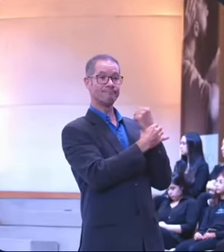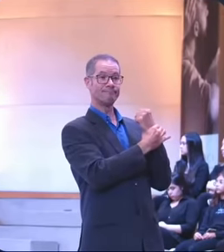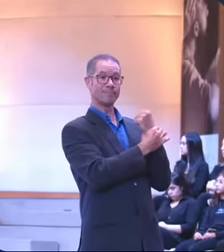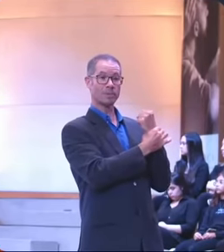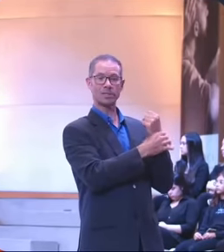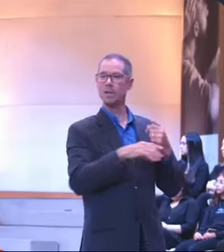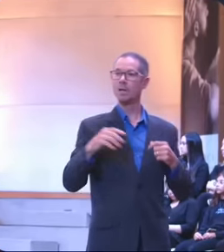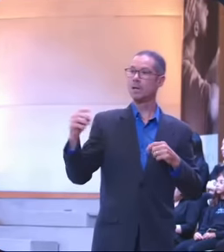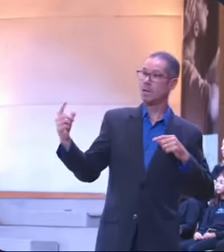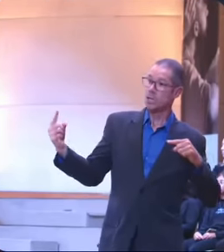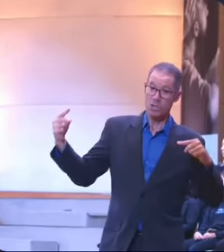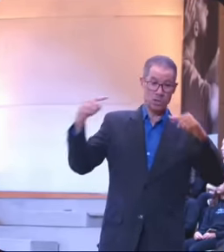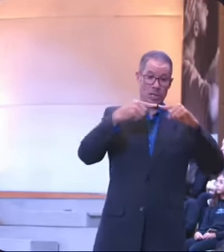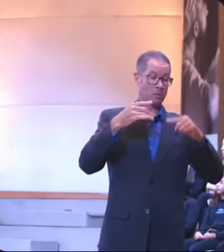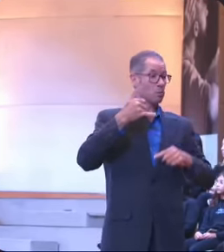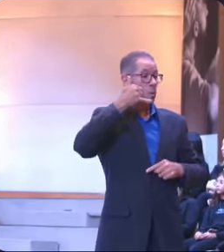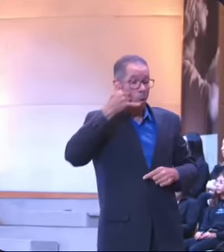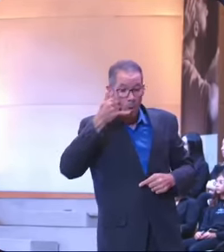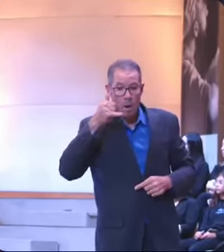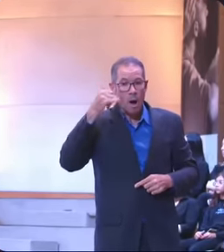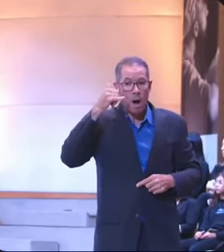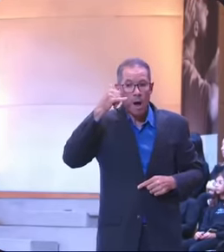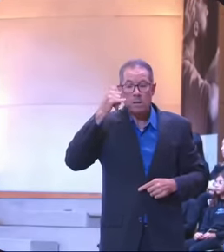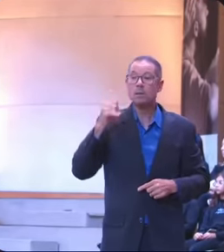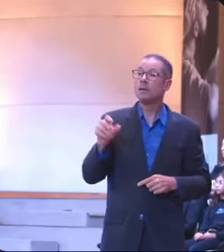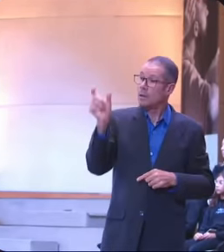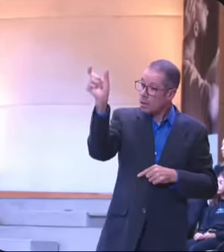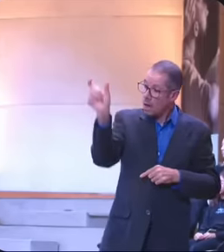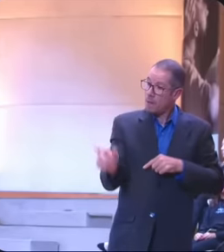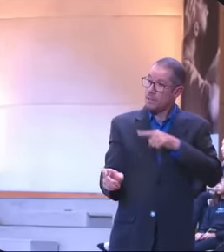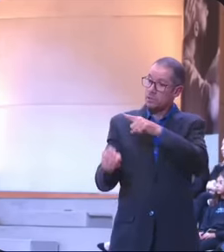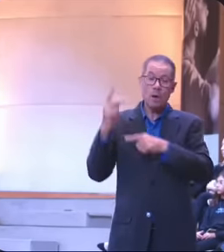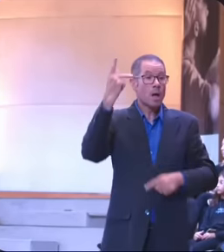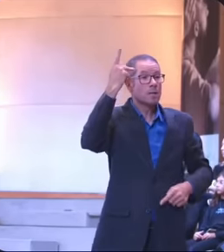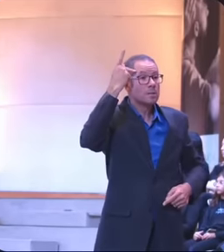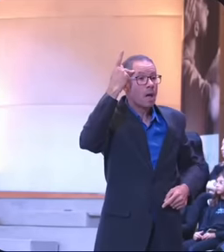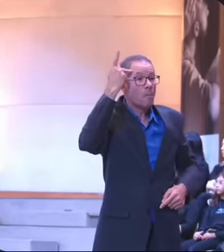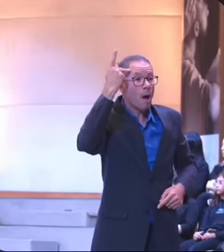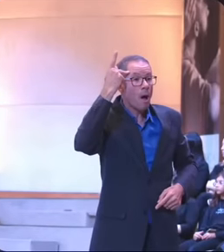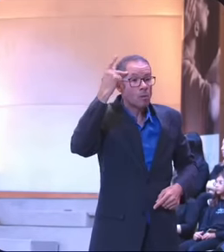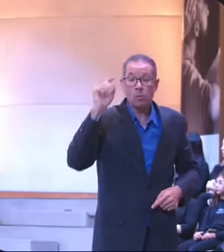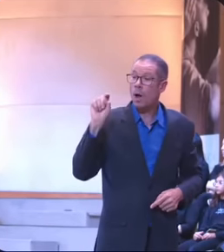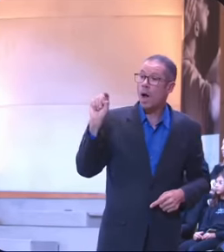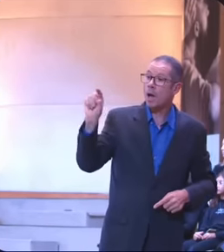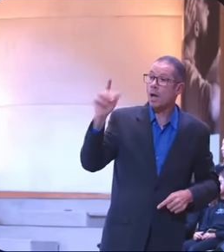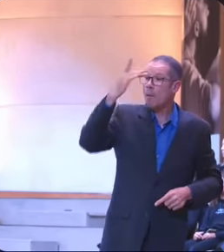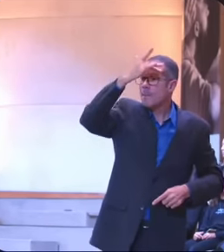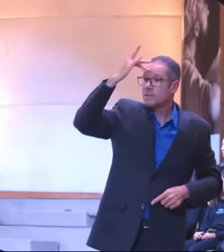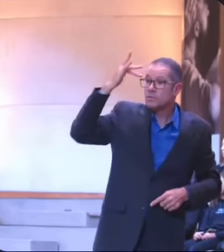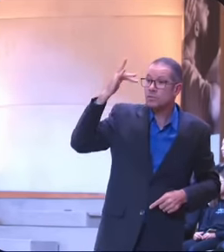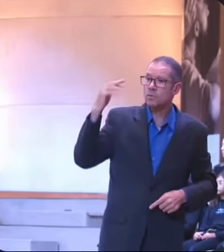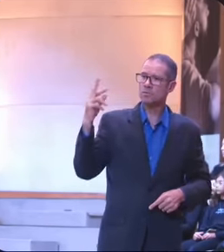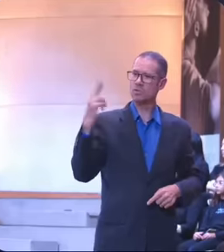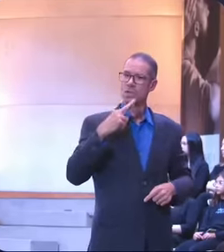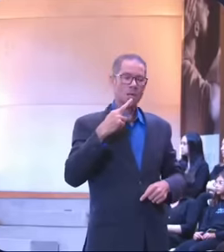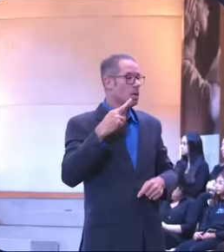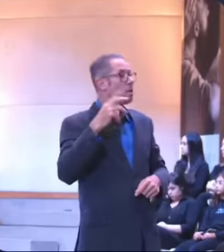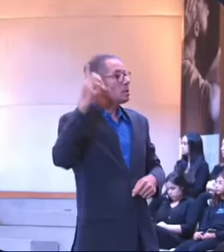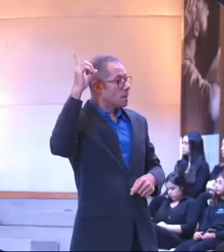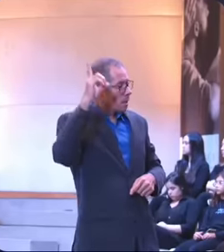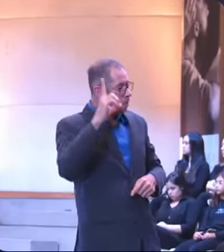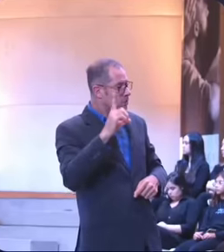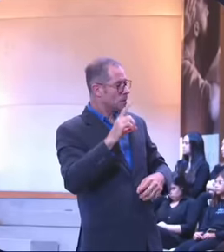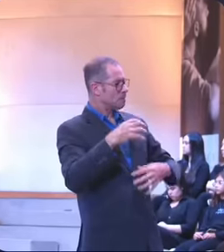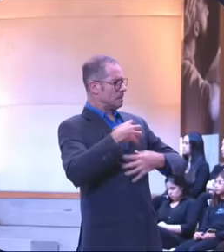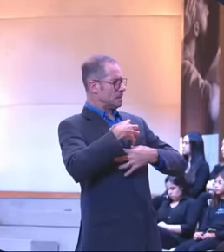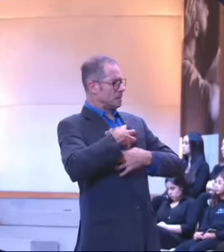tocou direto. Eu atendi o telefone, era uma pessoa de São Paulo. E aquela pessoa de São Paulo disse assim: Deus tem incomodado o